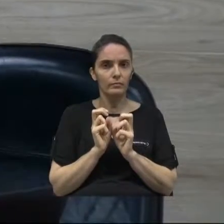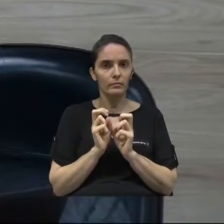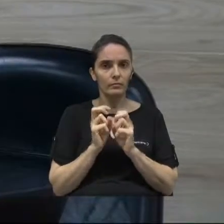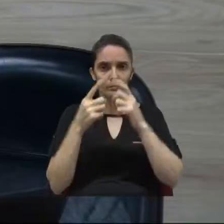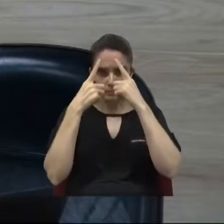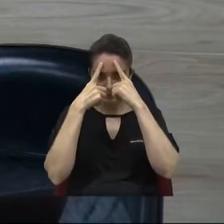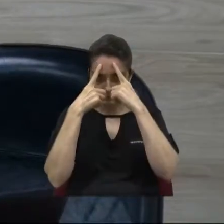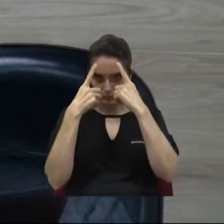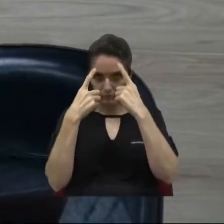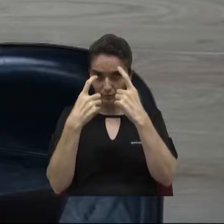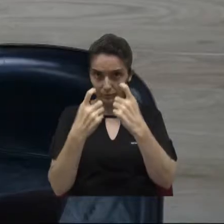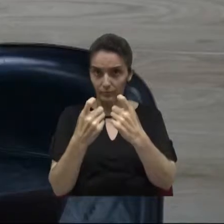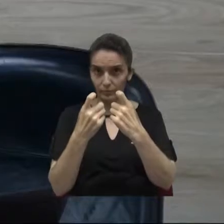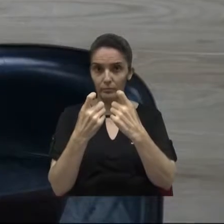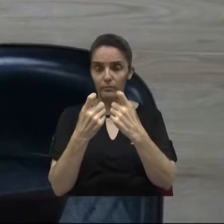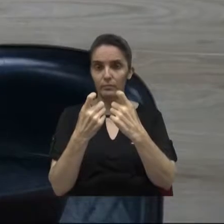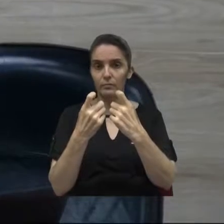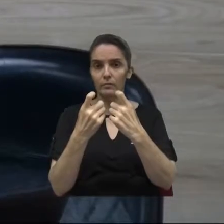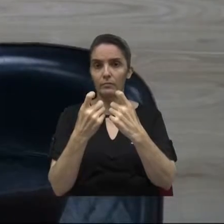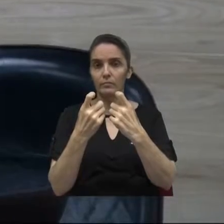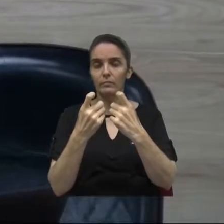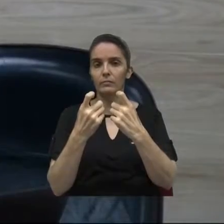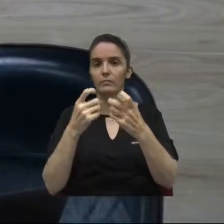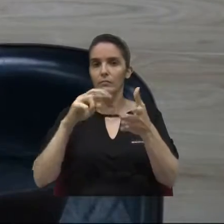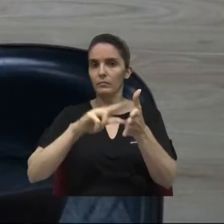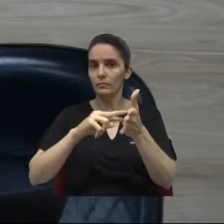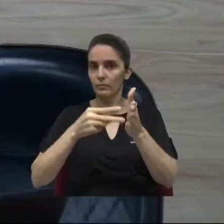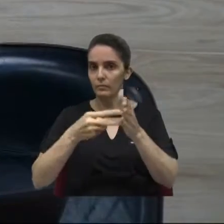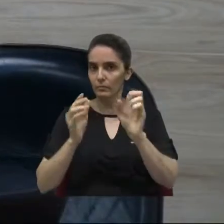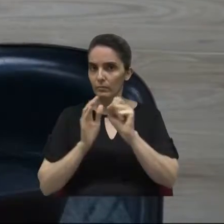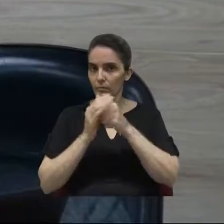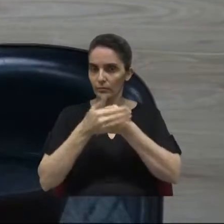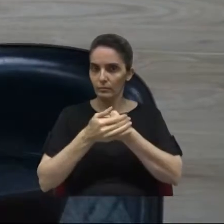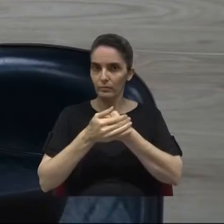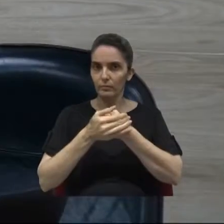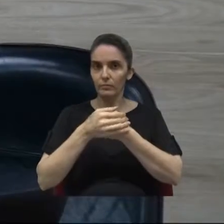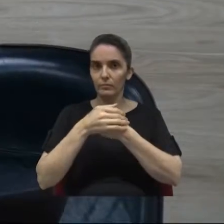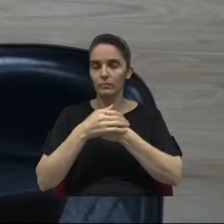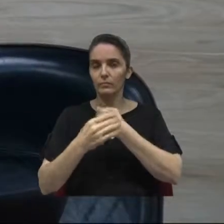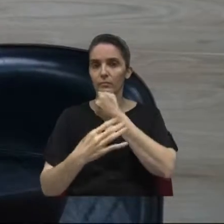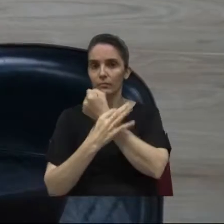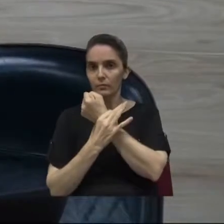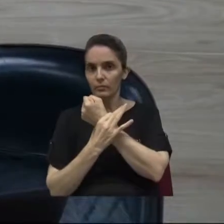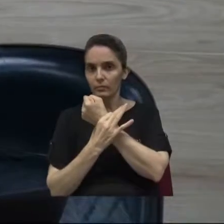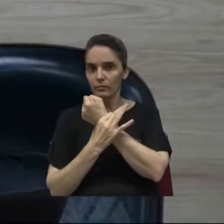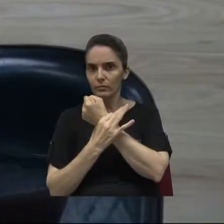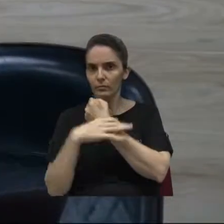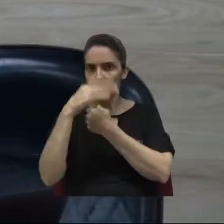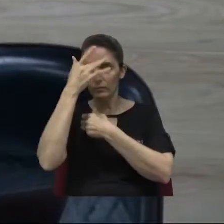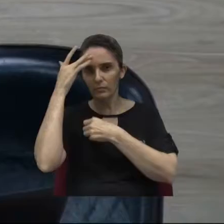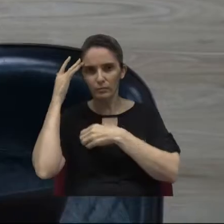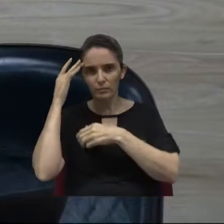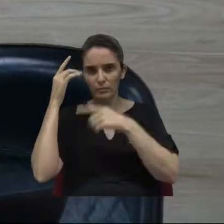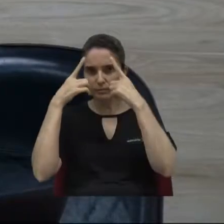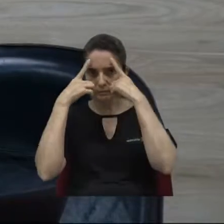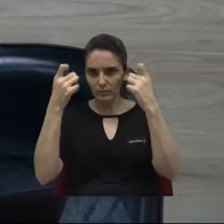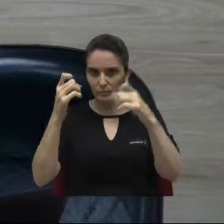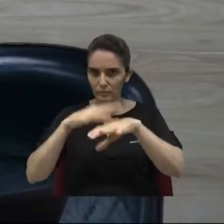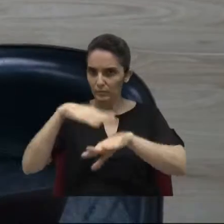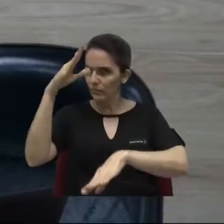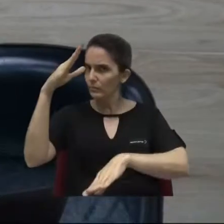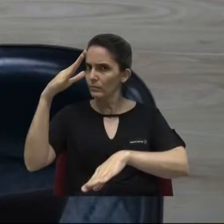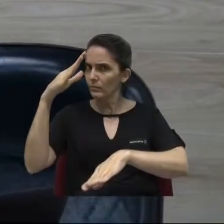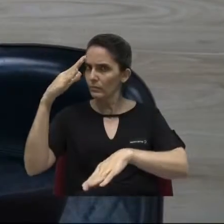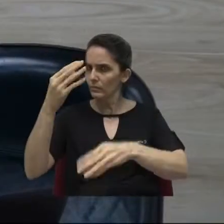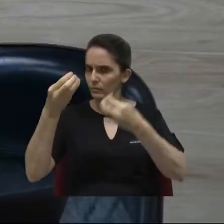violência, em nome da defesa da segurança, se comete mais violência, onde vamos